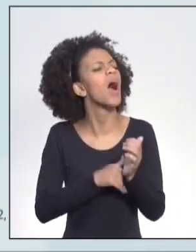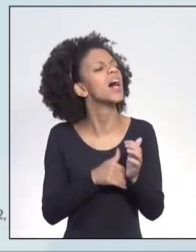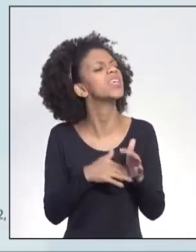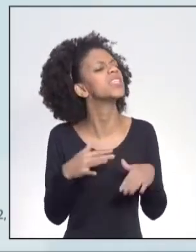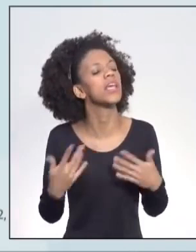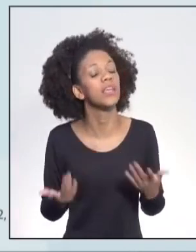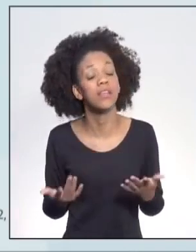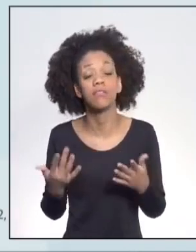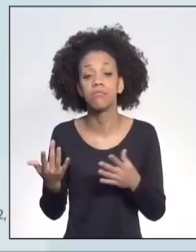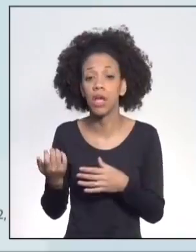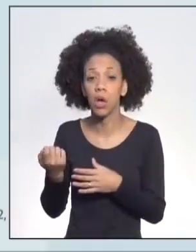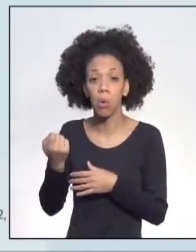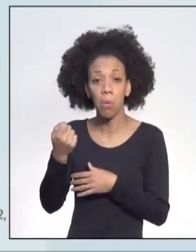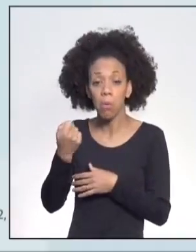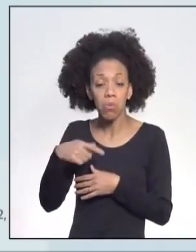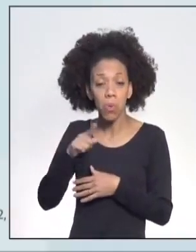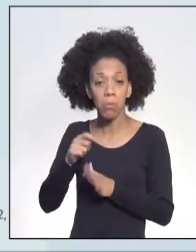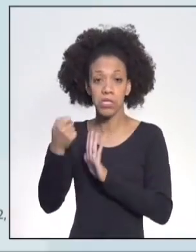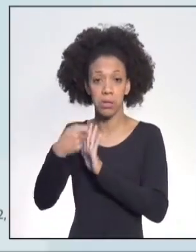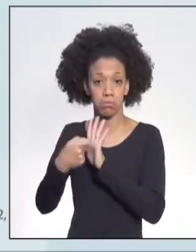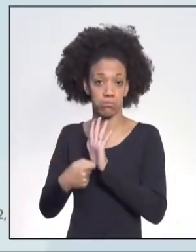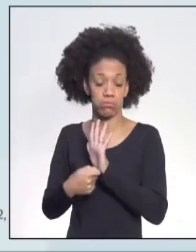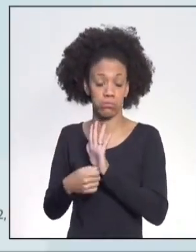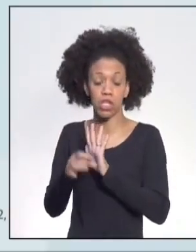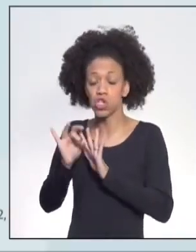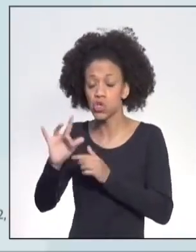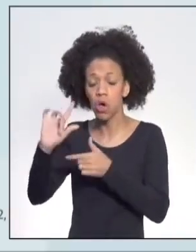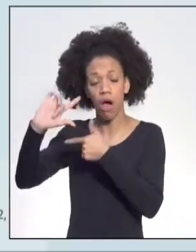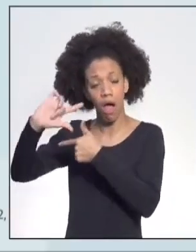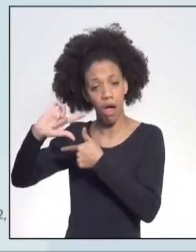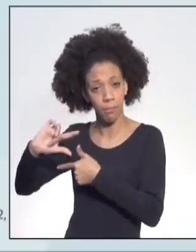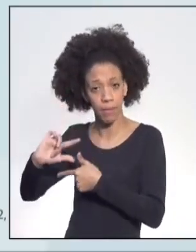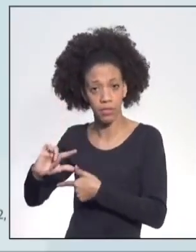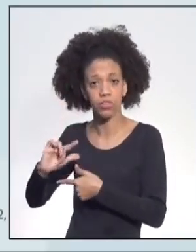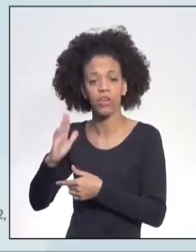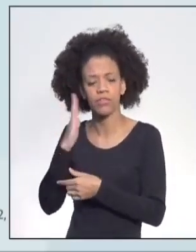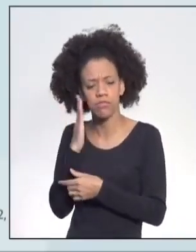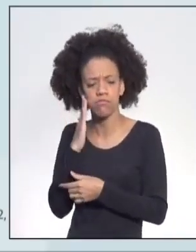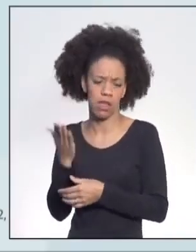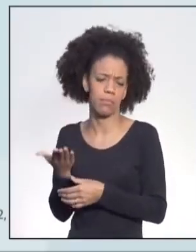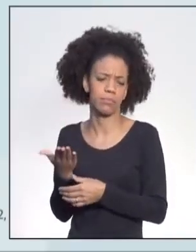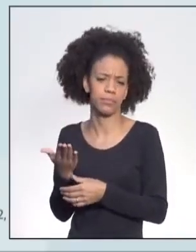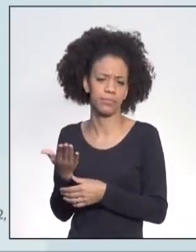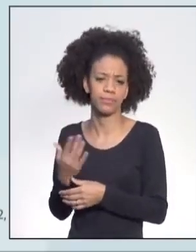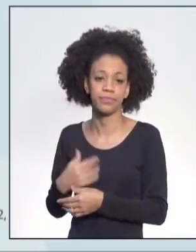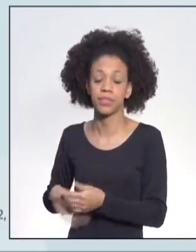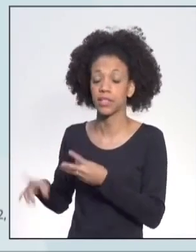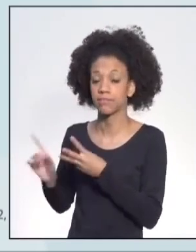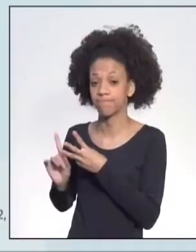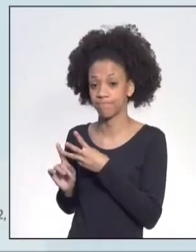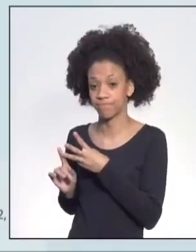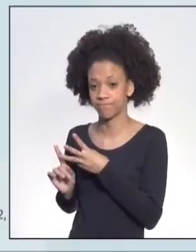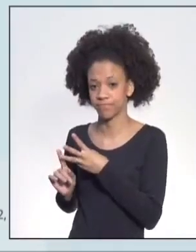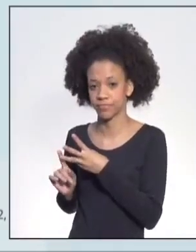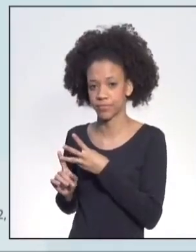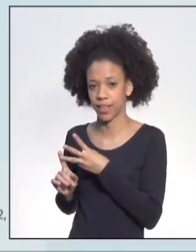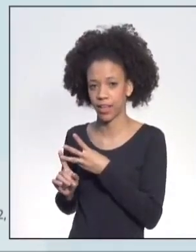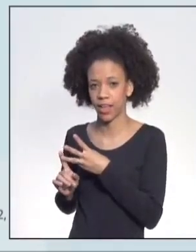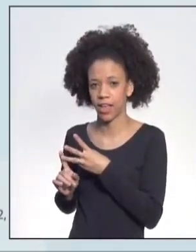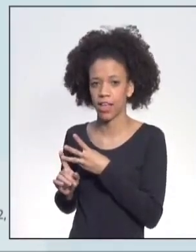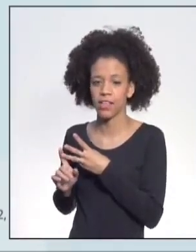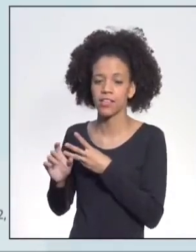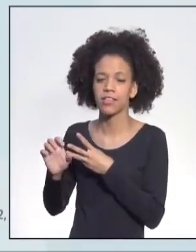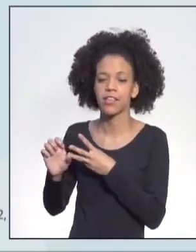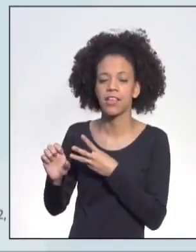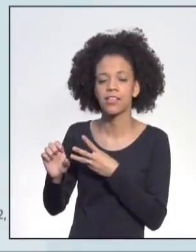para descrever essa figura. Apenas a figura, a imagem, vocês já sabem do que se trata. E a última, né, esse smile, essa